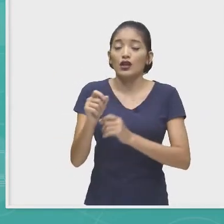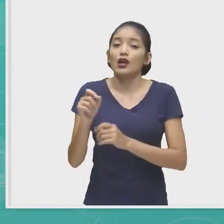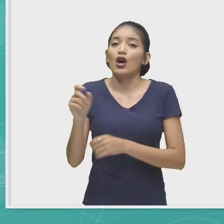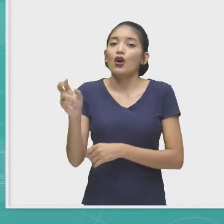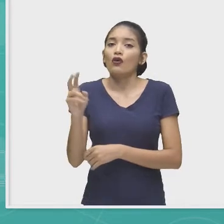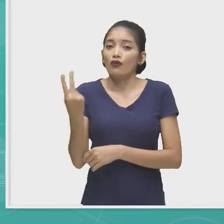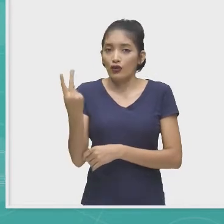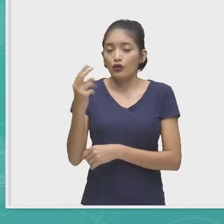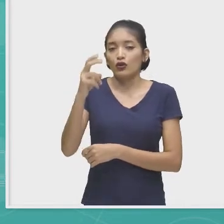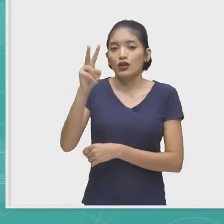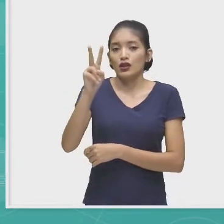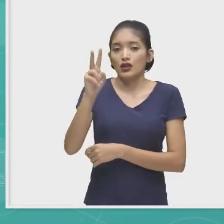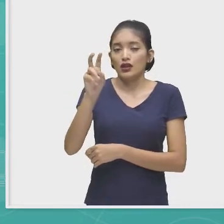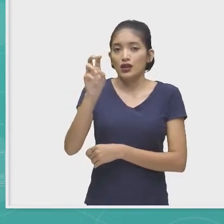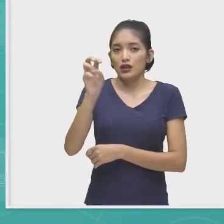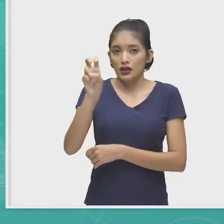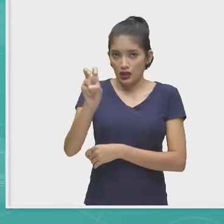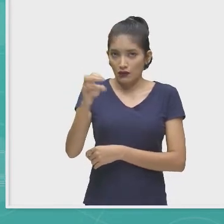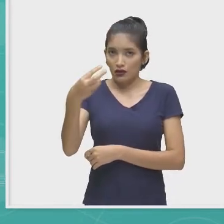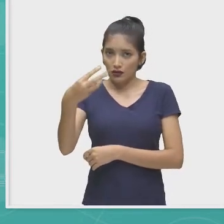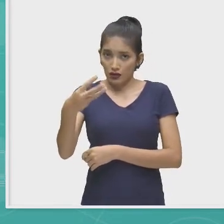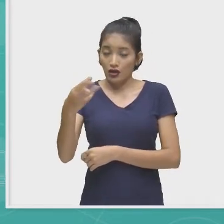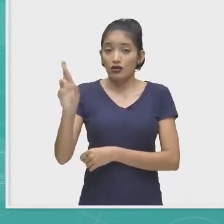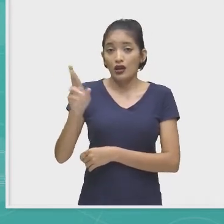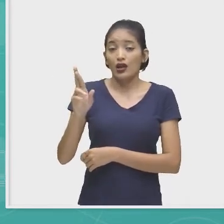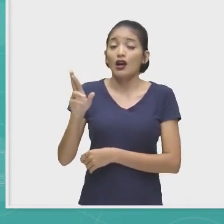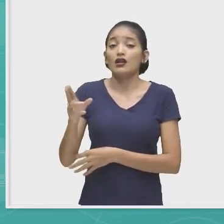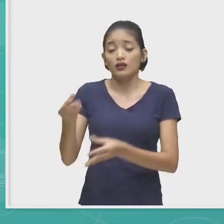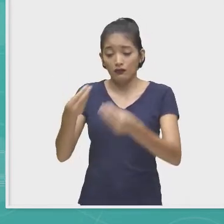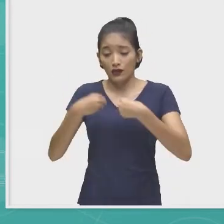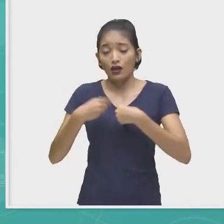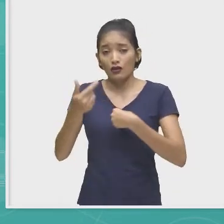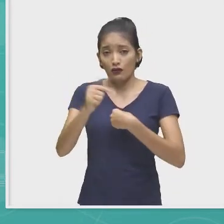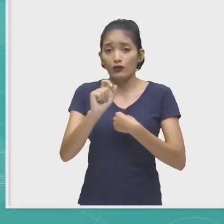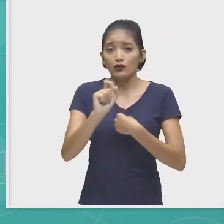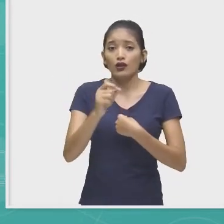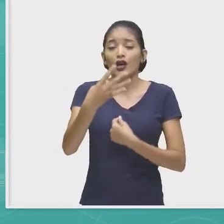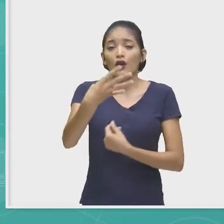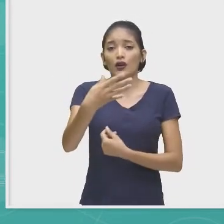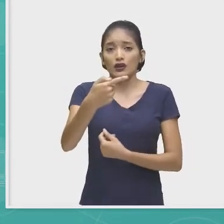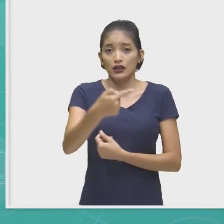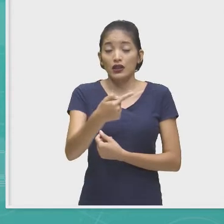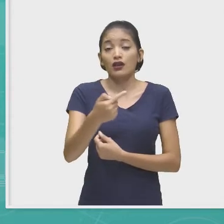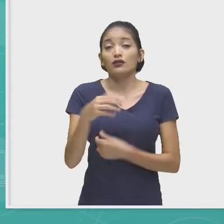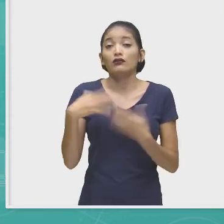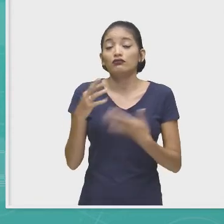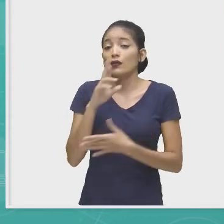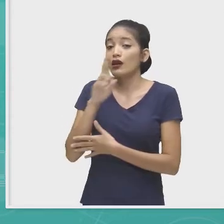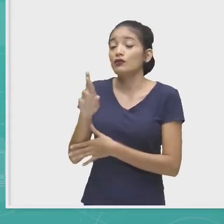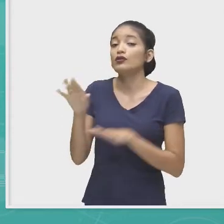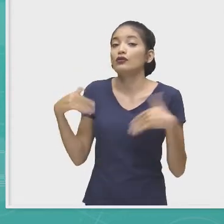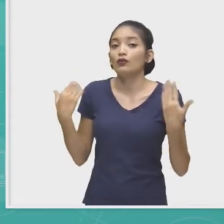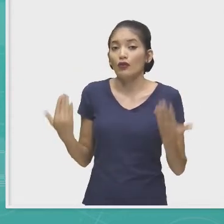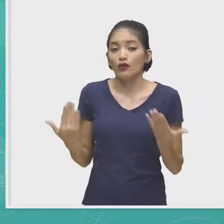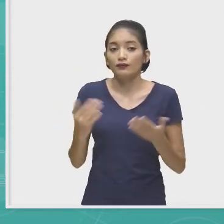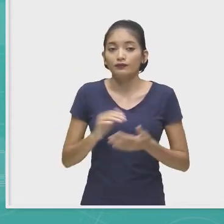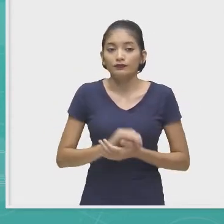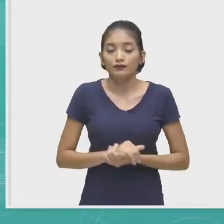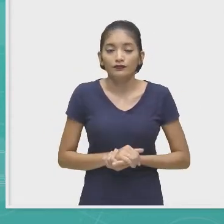53,00 e ainda me restar R$ 47,00 de troco. Resposta: